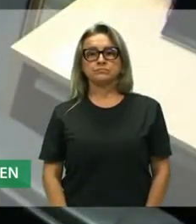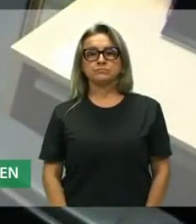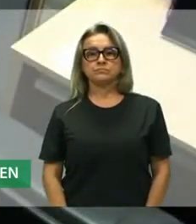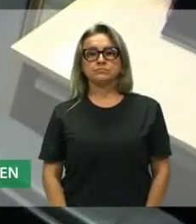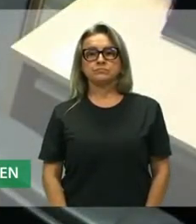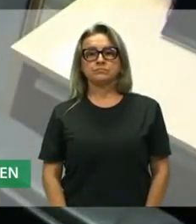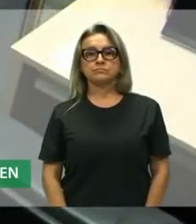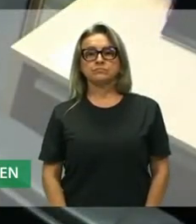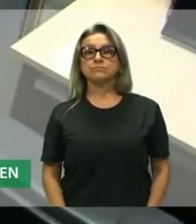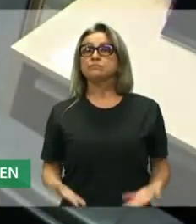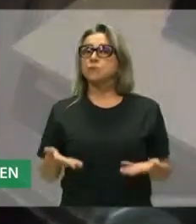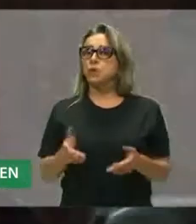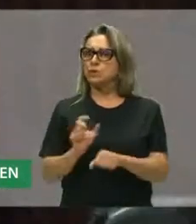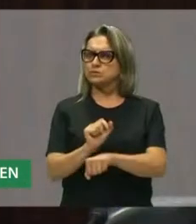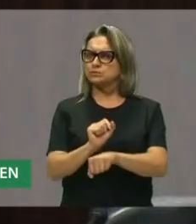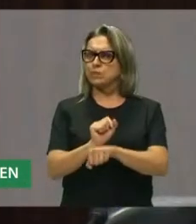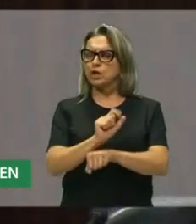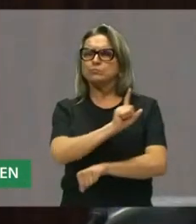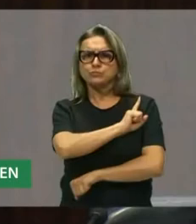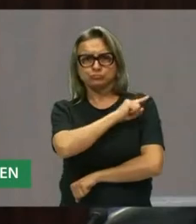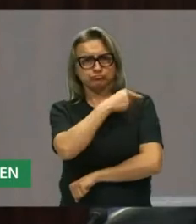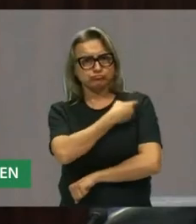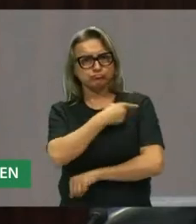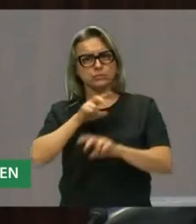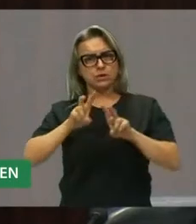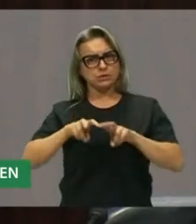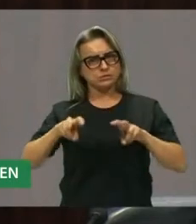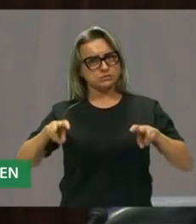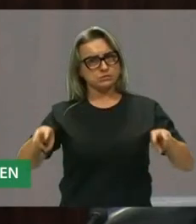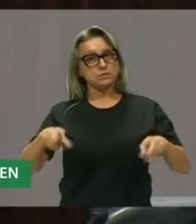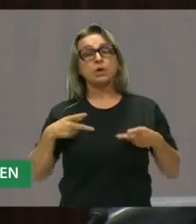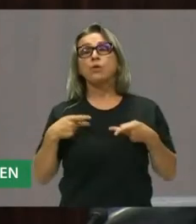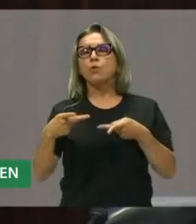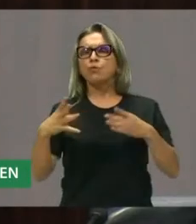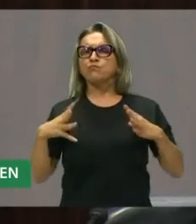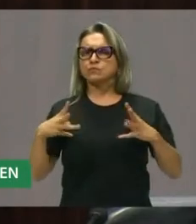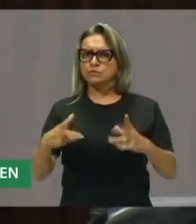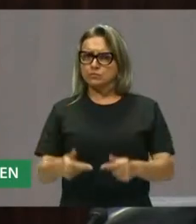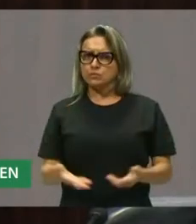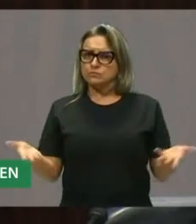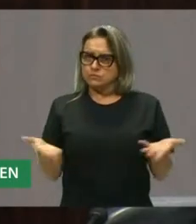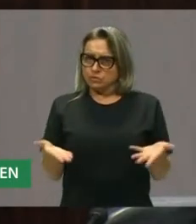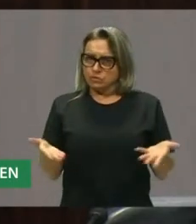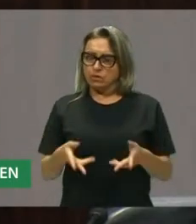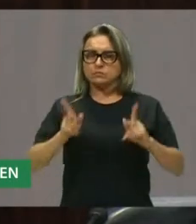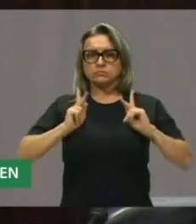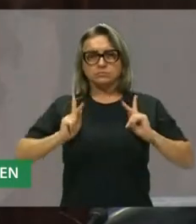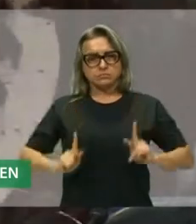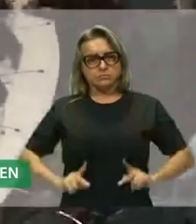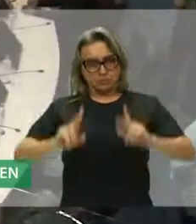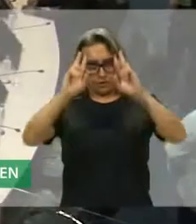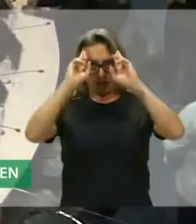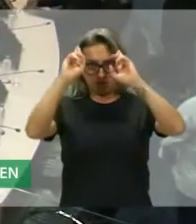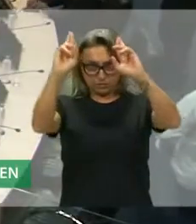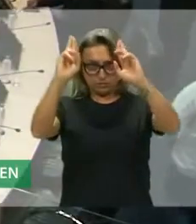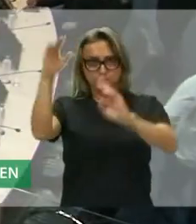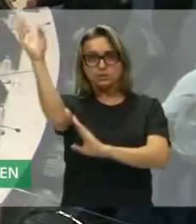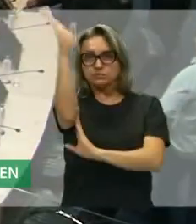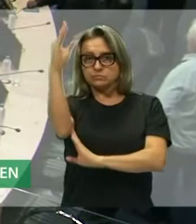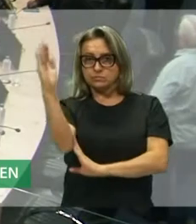Enquanto aguardamos aqui as autoridades constituírem a mesa, convido a todos para, em posição de respeito, ouvirmos a execução do Hino Nacional